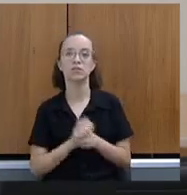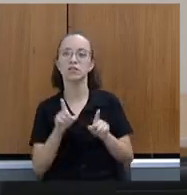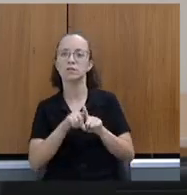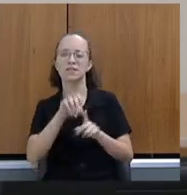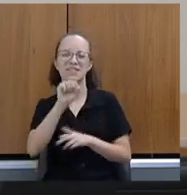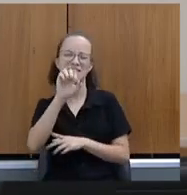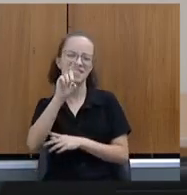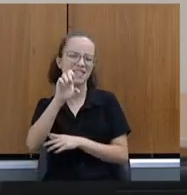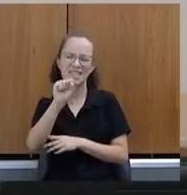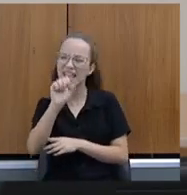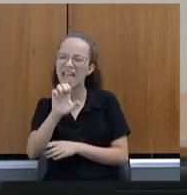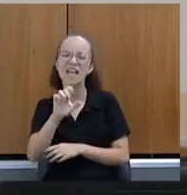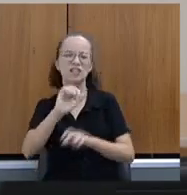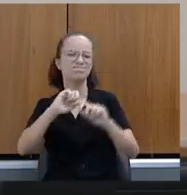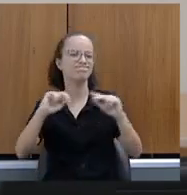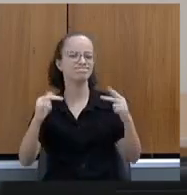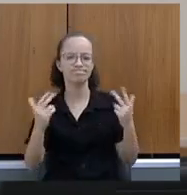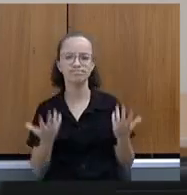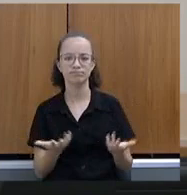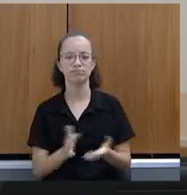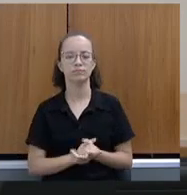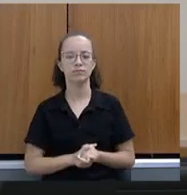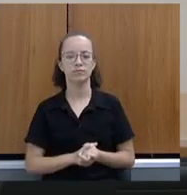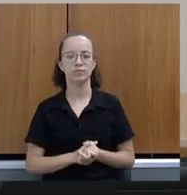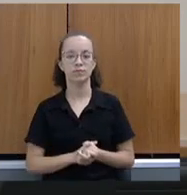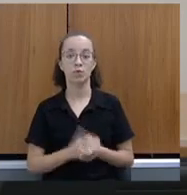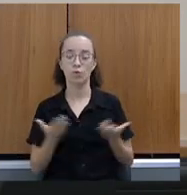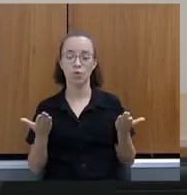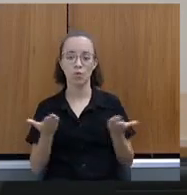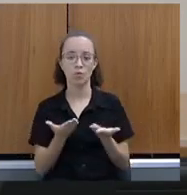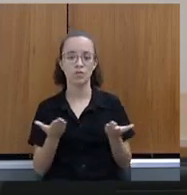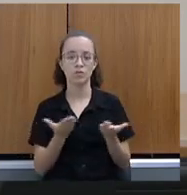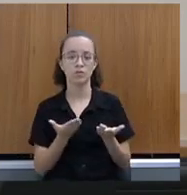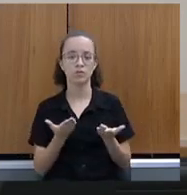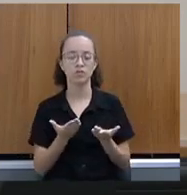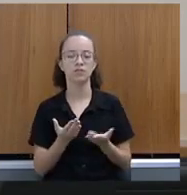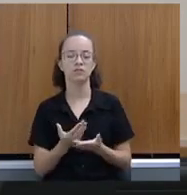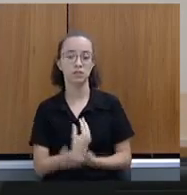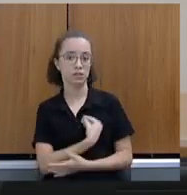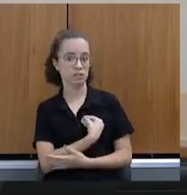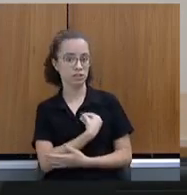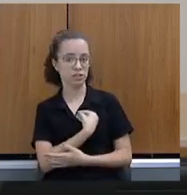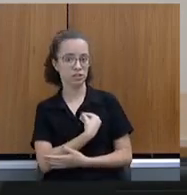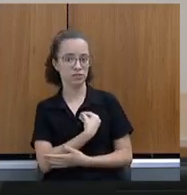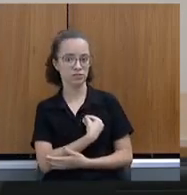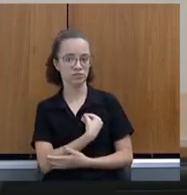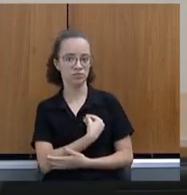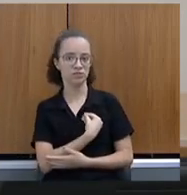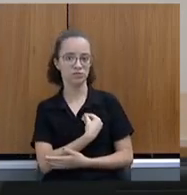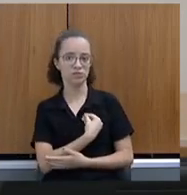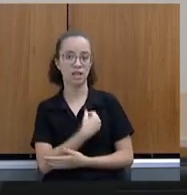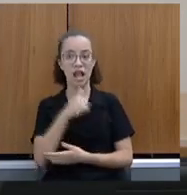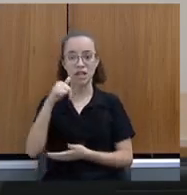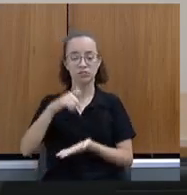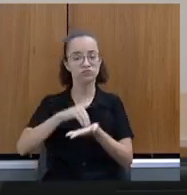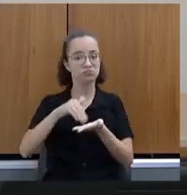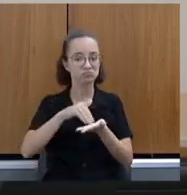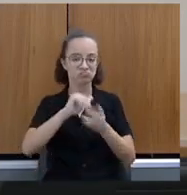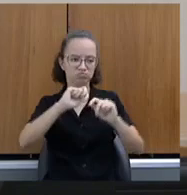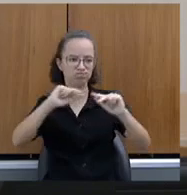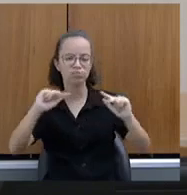então é Hoje existe por parte desta secretarias